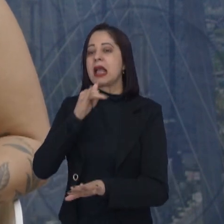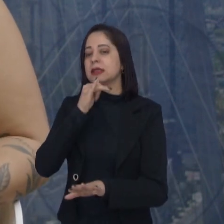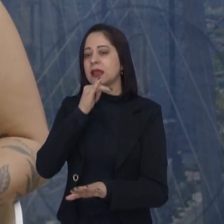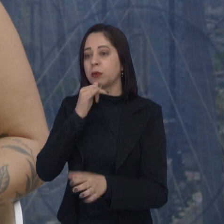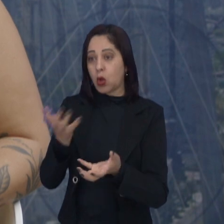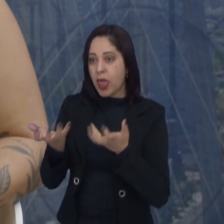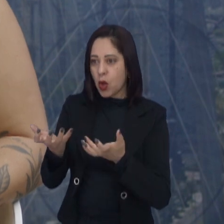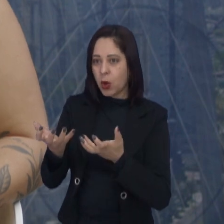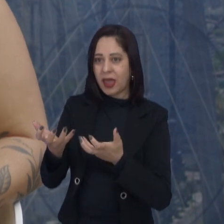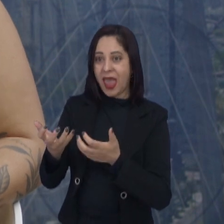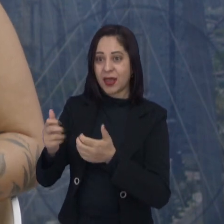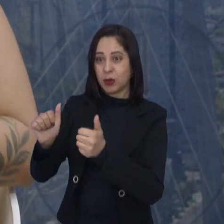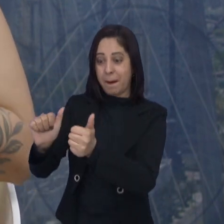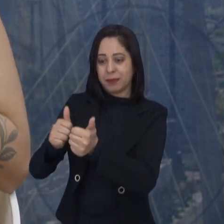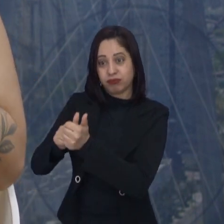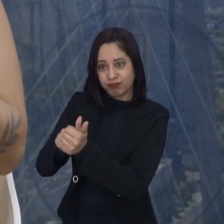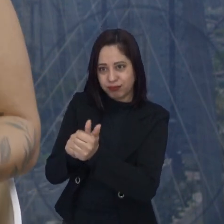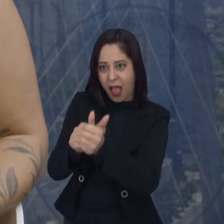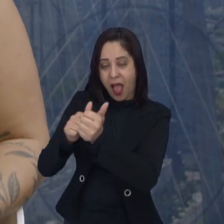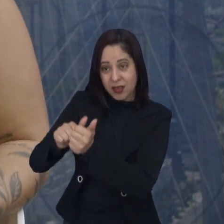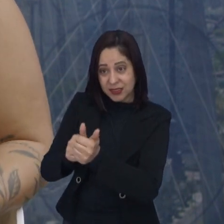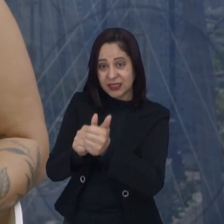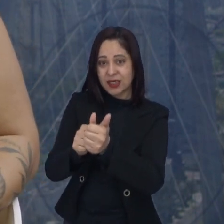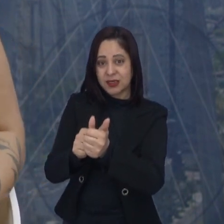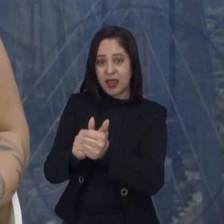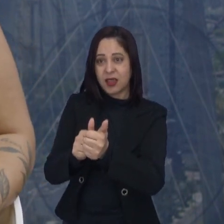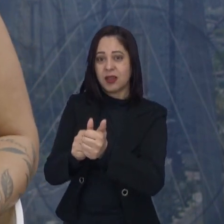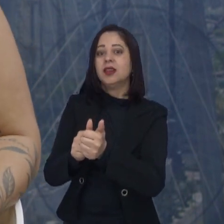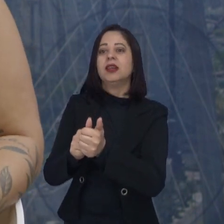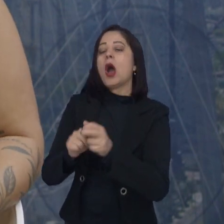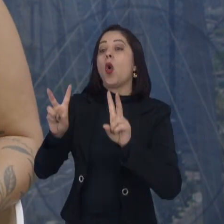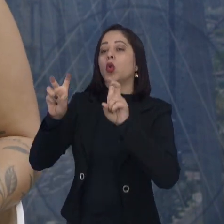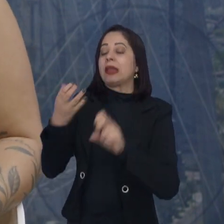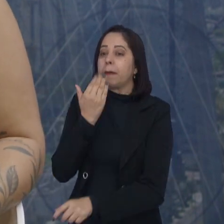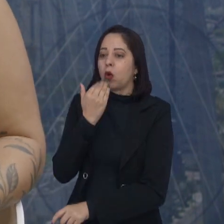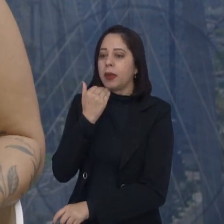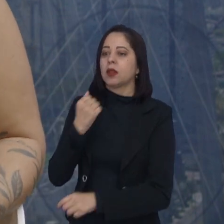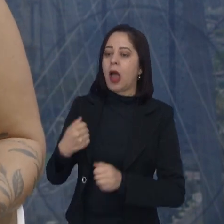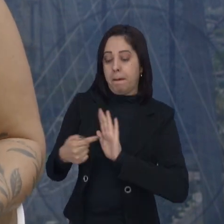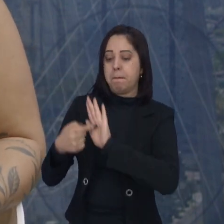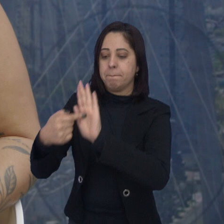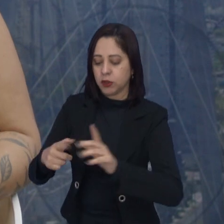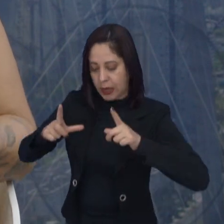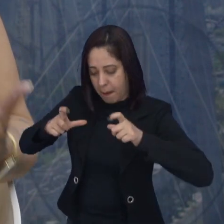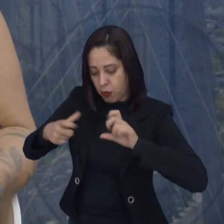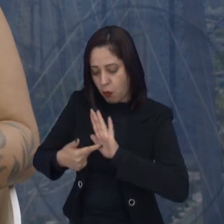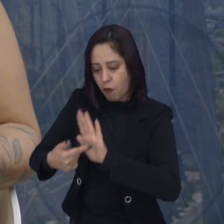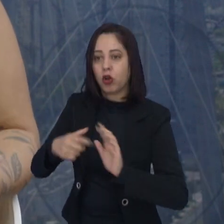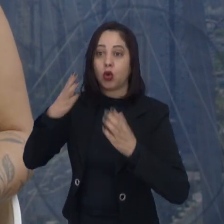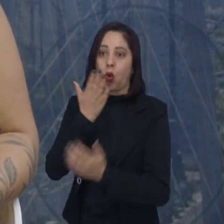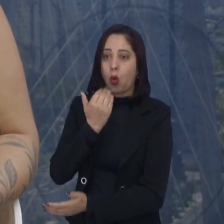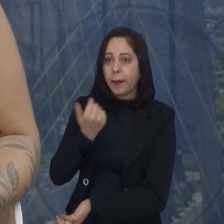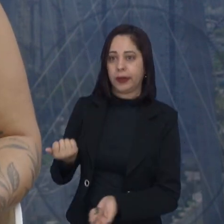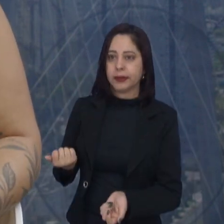atrair um público voltado para, sei lá, a sua alimentação, você vai mostrar mais sobre isso. Um público voltado para a saúde, então você vai mostrar o seu dia a dia,